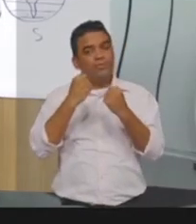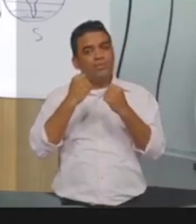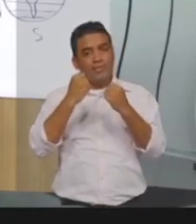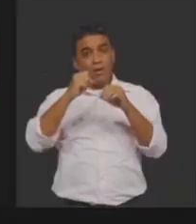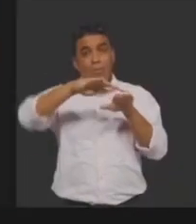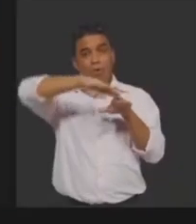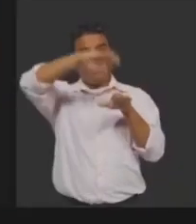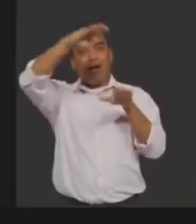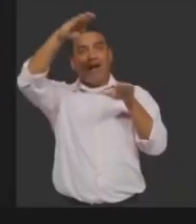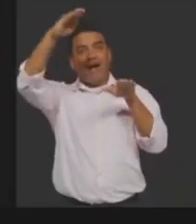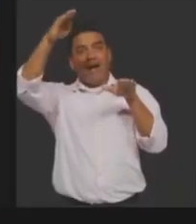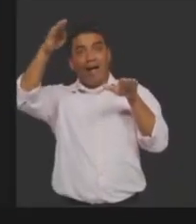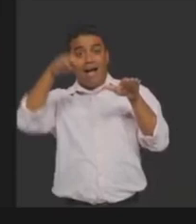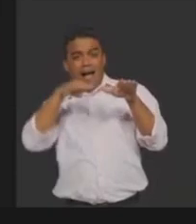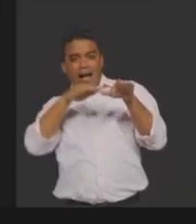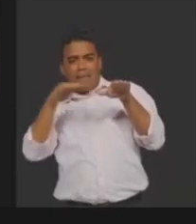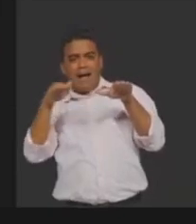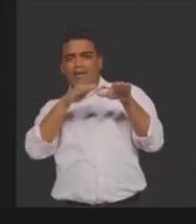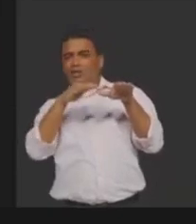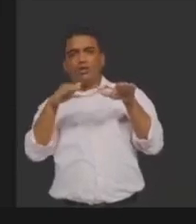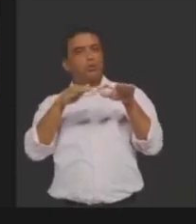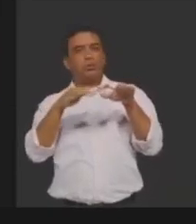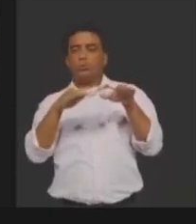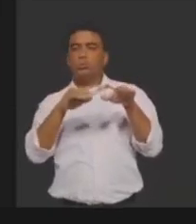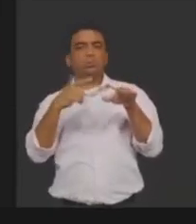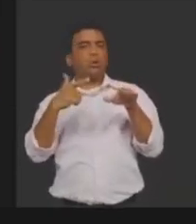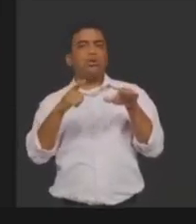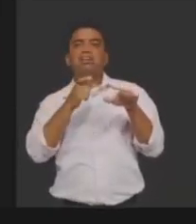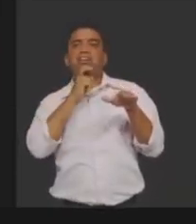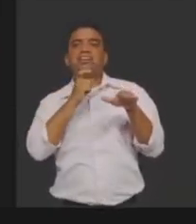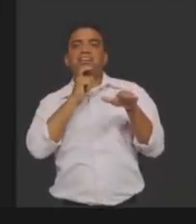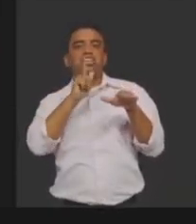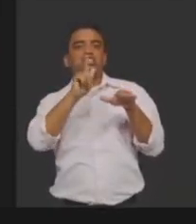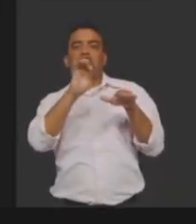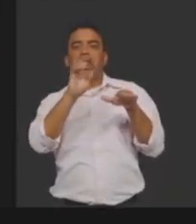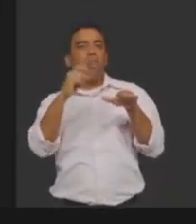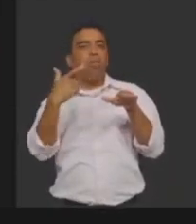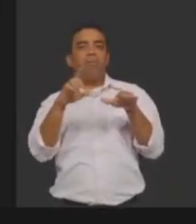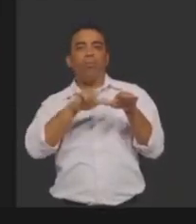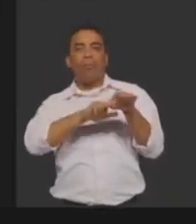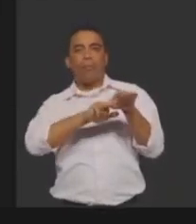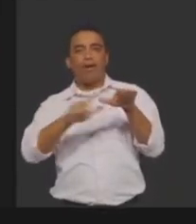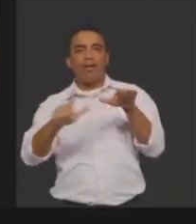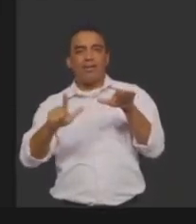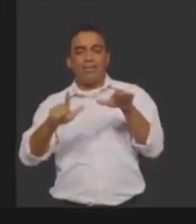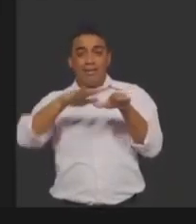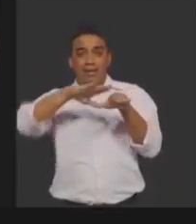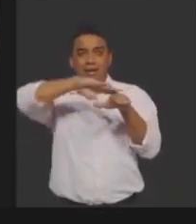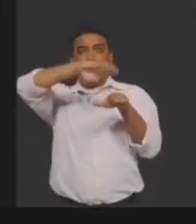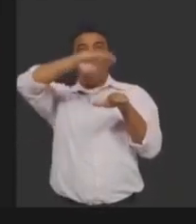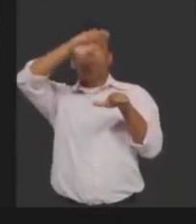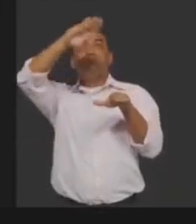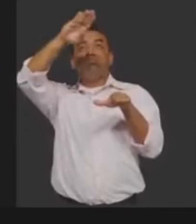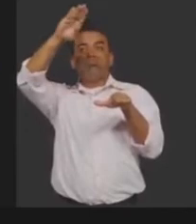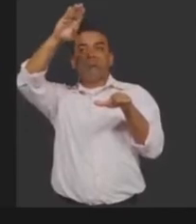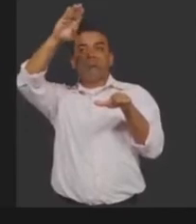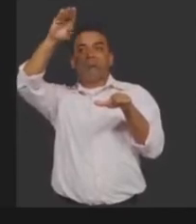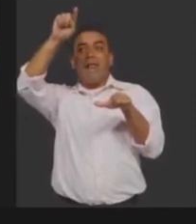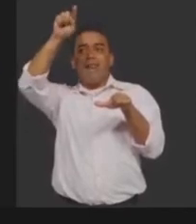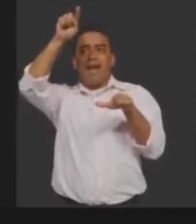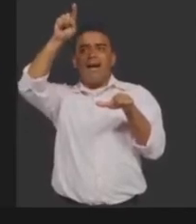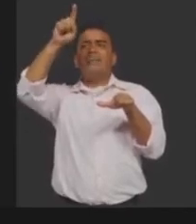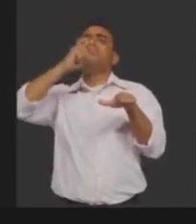região mais baixa, você não tem a superfície congelada. Então isso aqui mostra essa característica com clareza, como que a